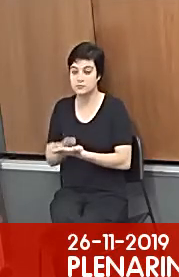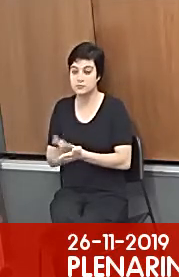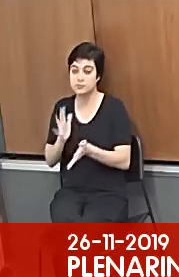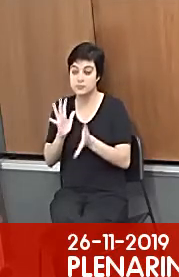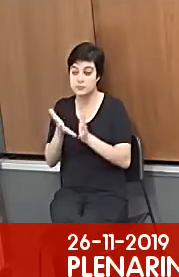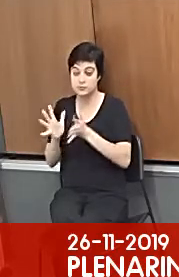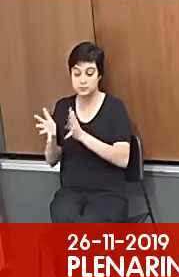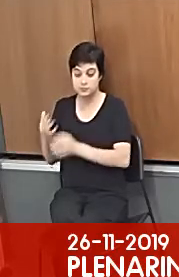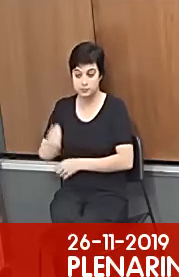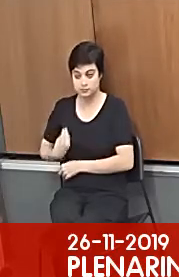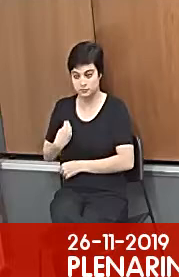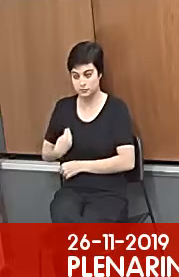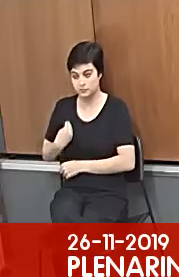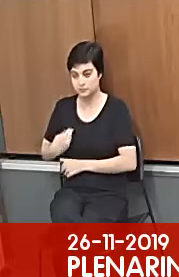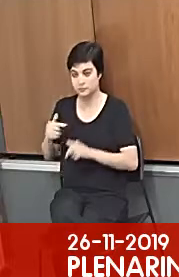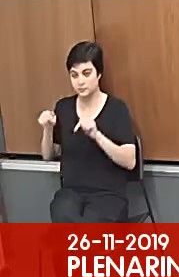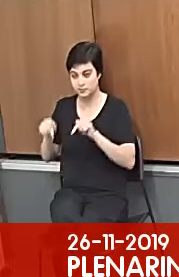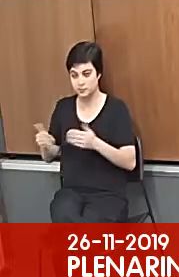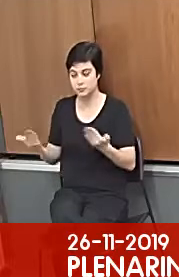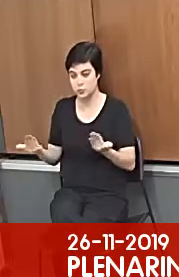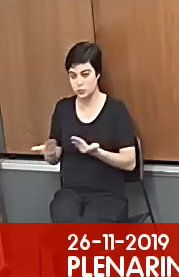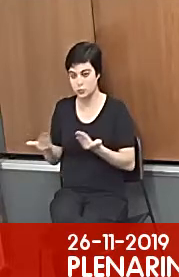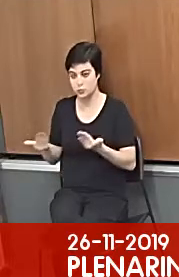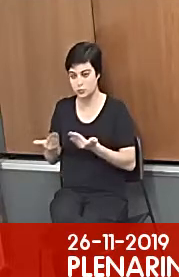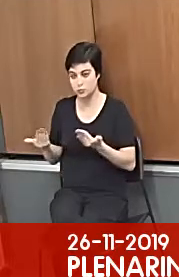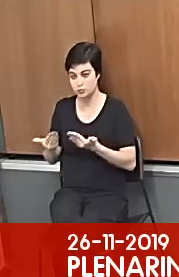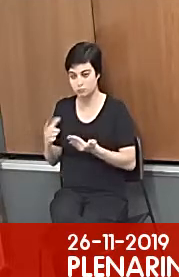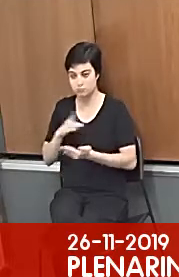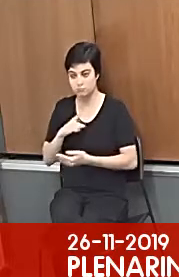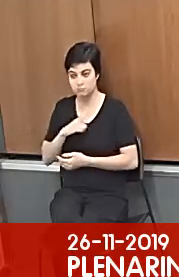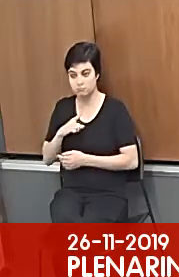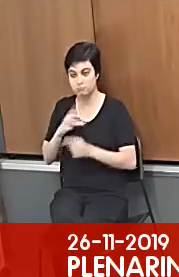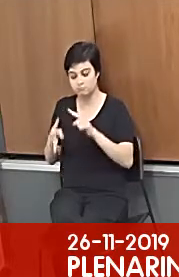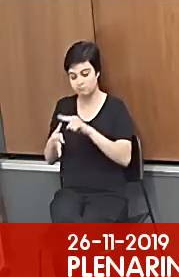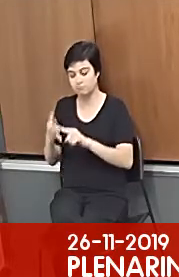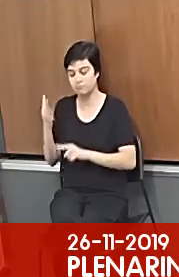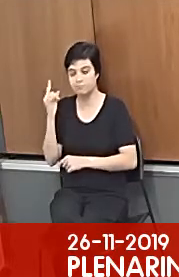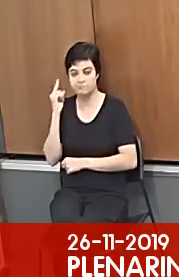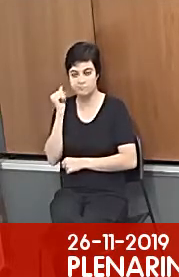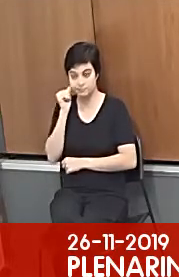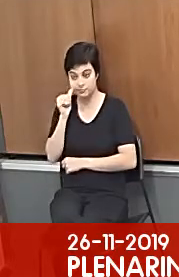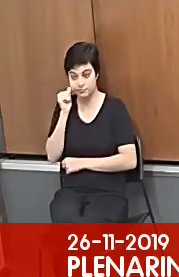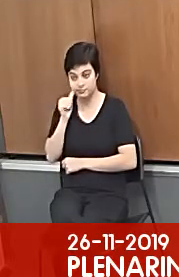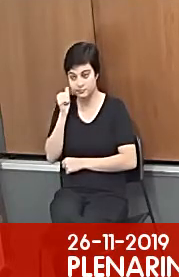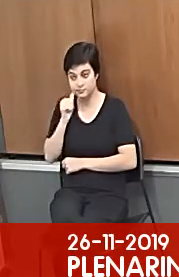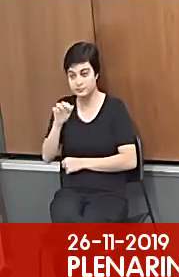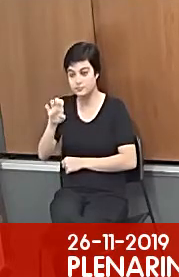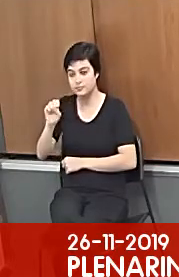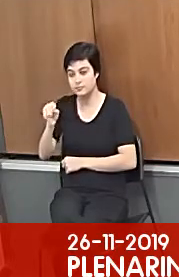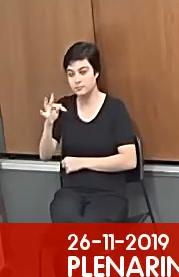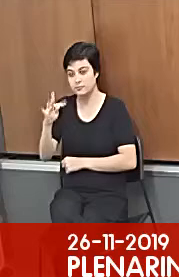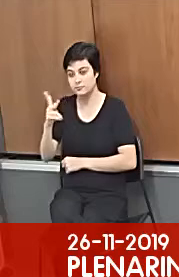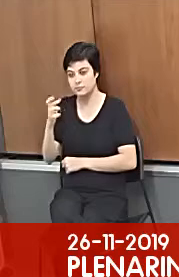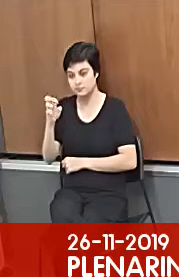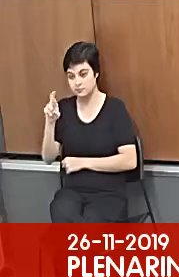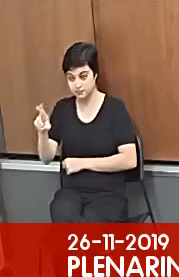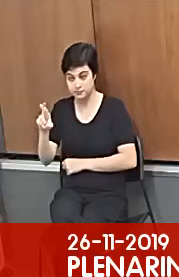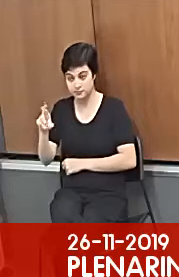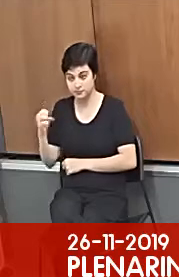Libras que estão nos ajudando, as intérpretes, né, porque são todas mulheres, Esther Tiburcio,